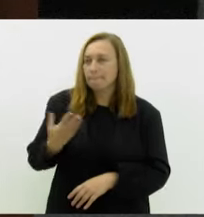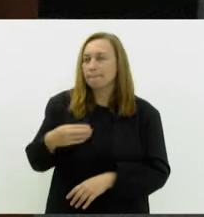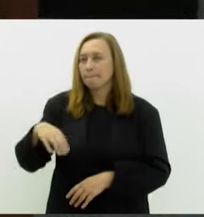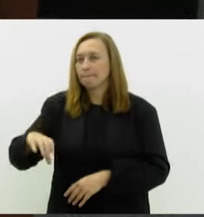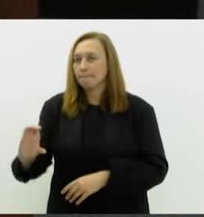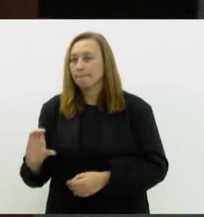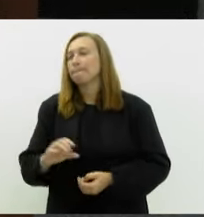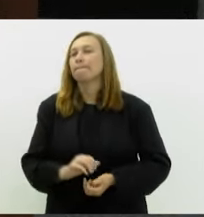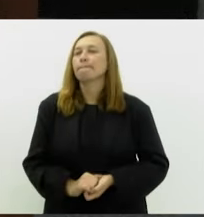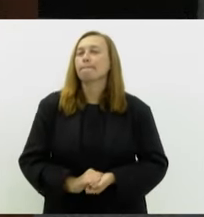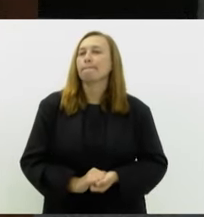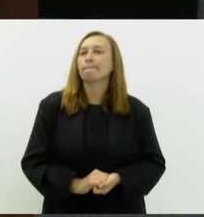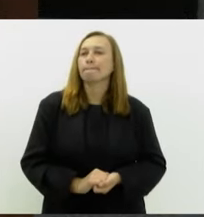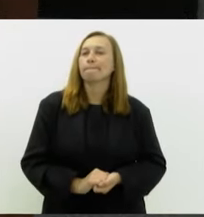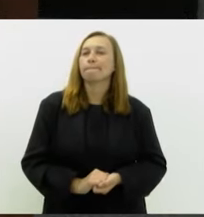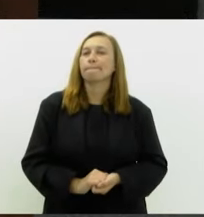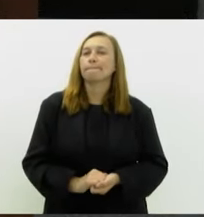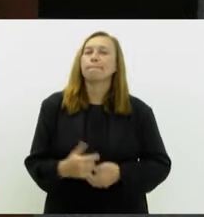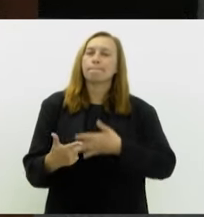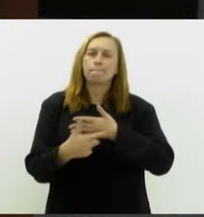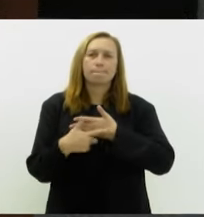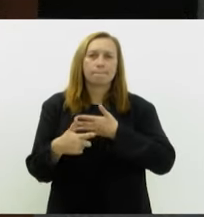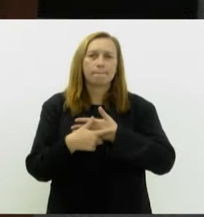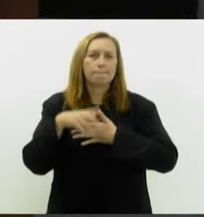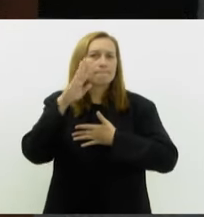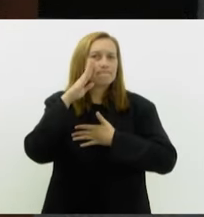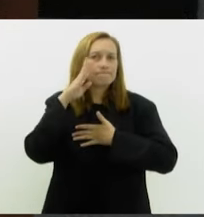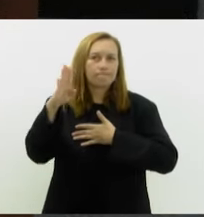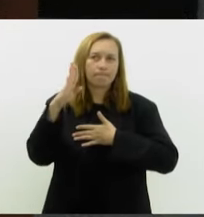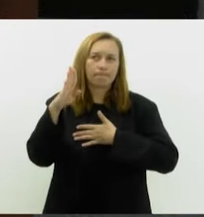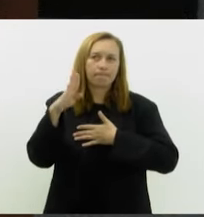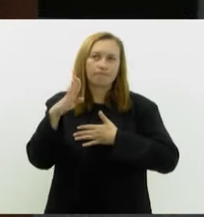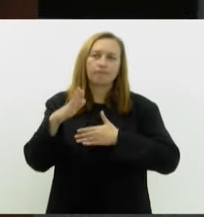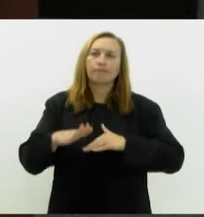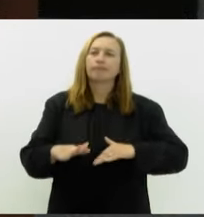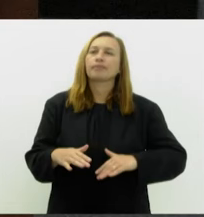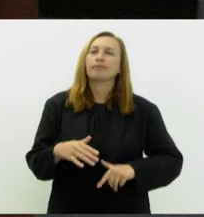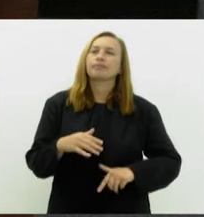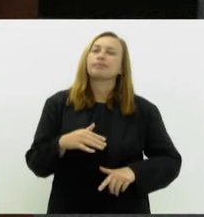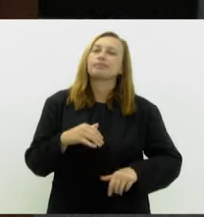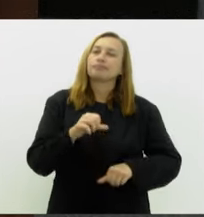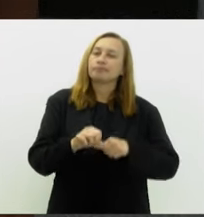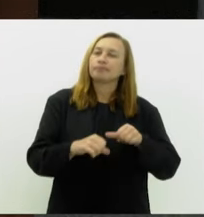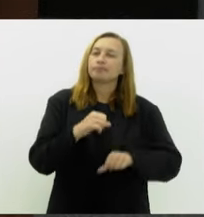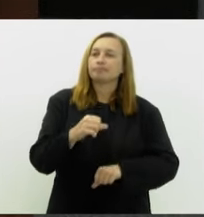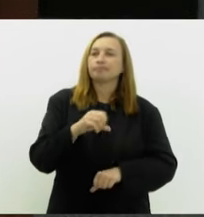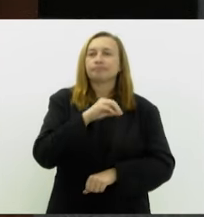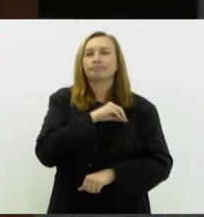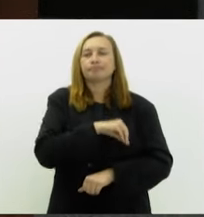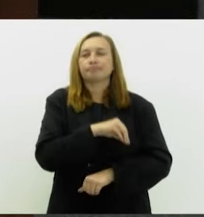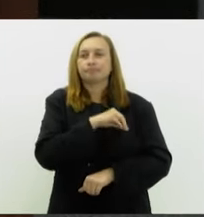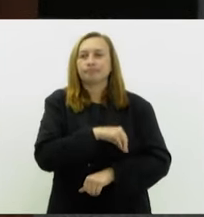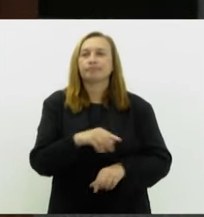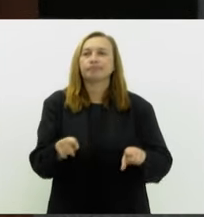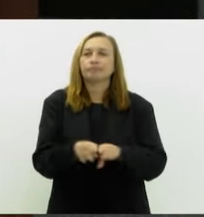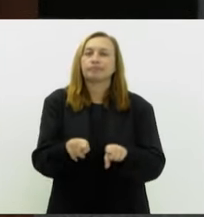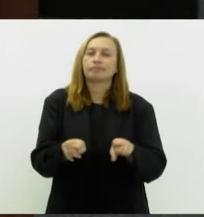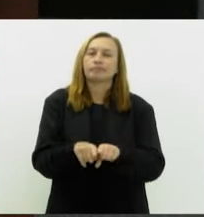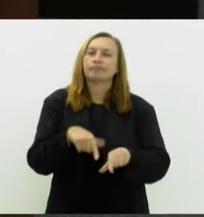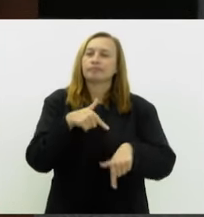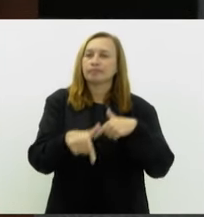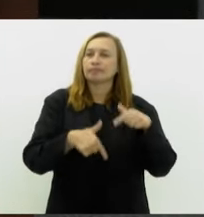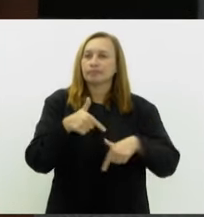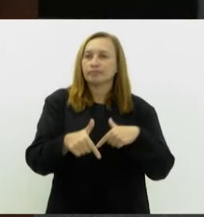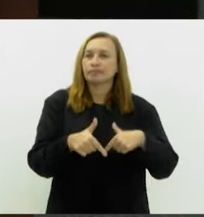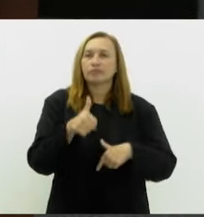Mink, e desempenha um papel crucial na geração de empregos, e principalmente empregando